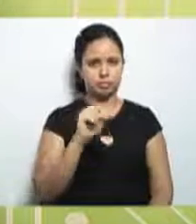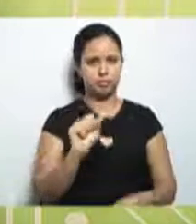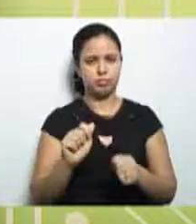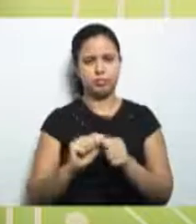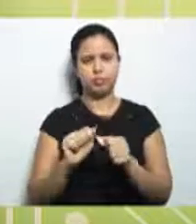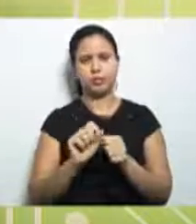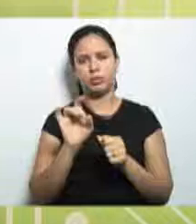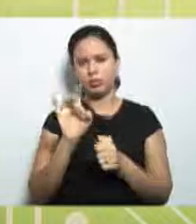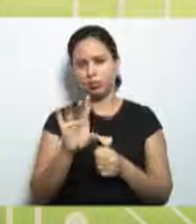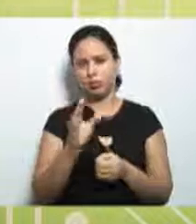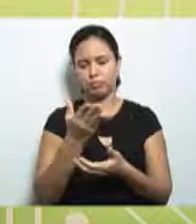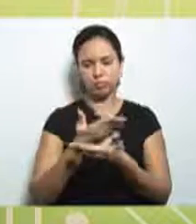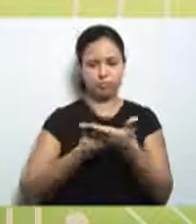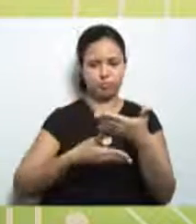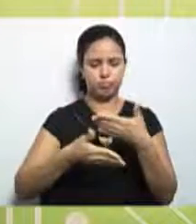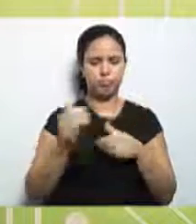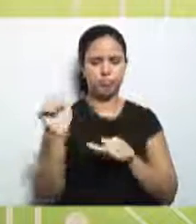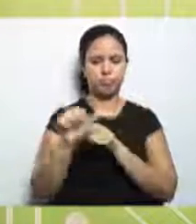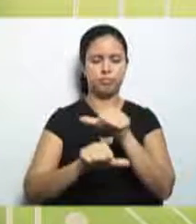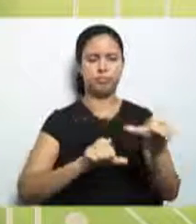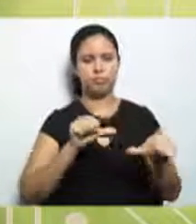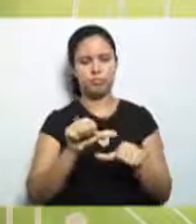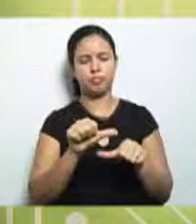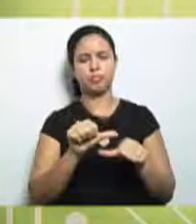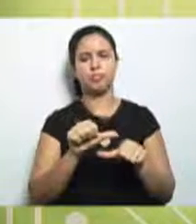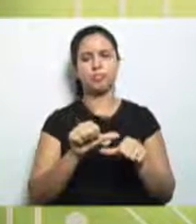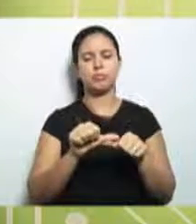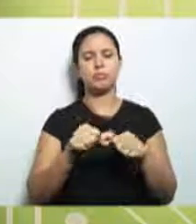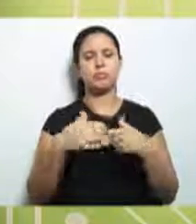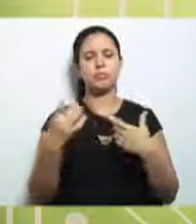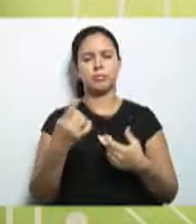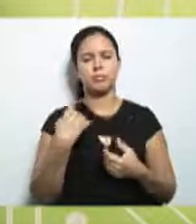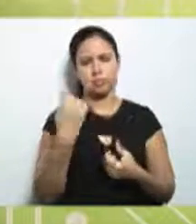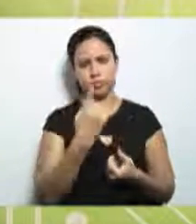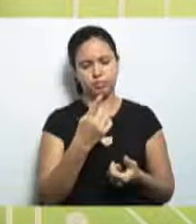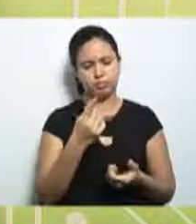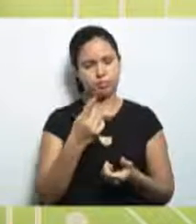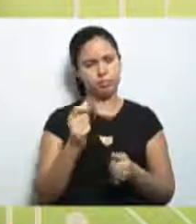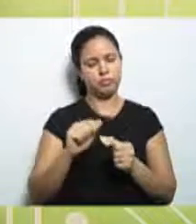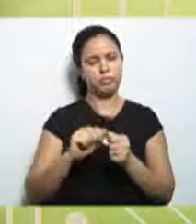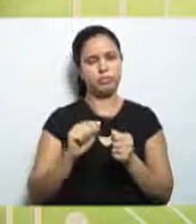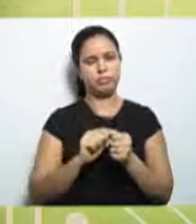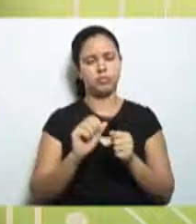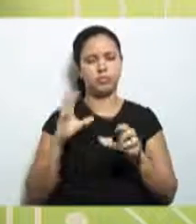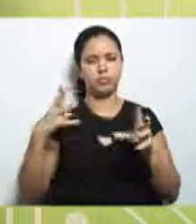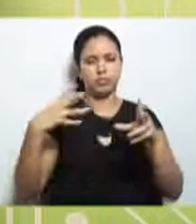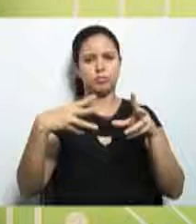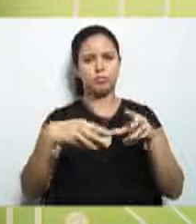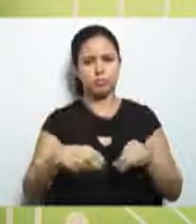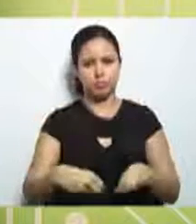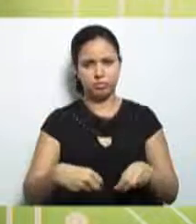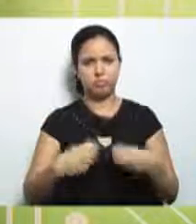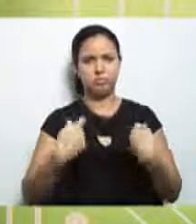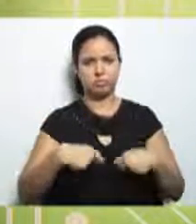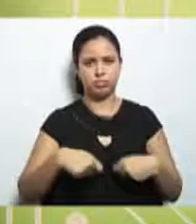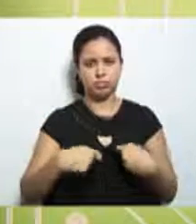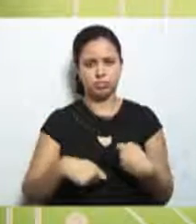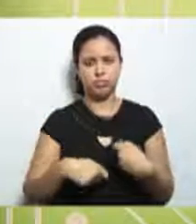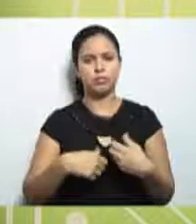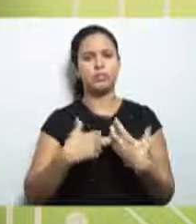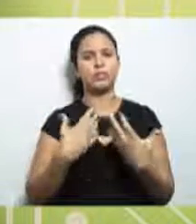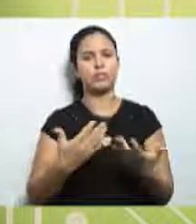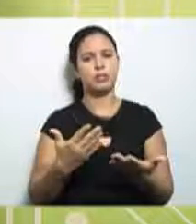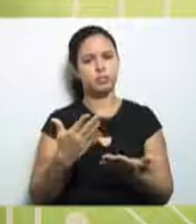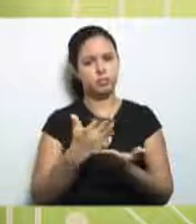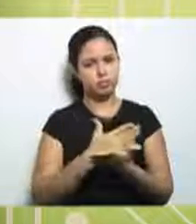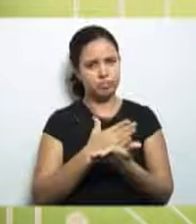trocar. Porque como a gente não produz todos os bens de que necessita, algum bem a gente tem que produzir em